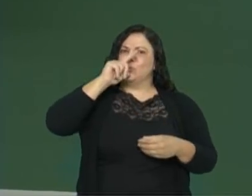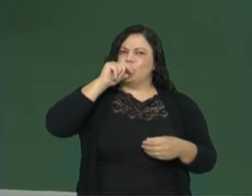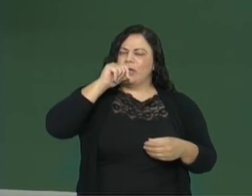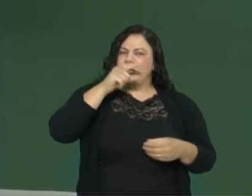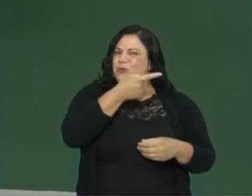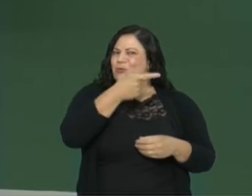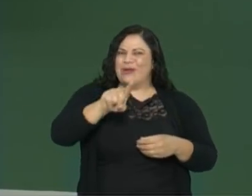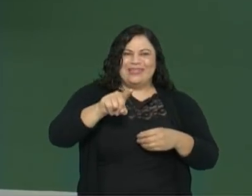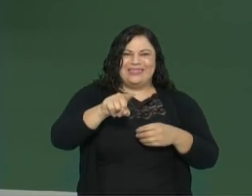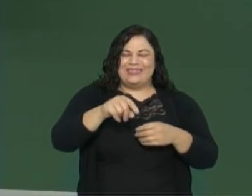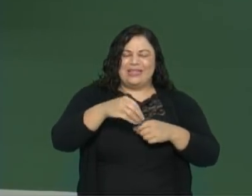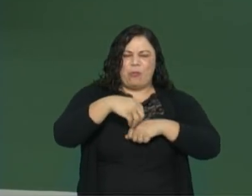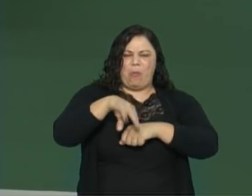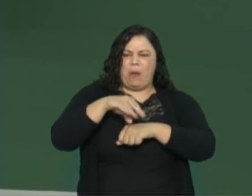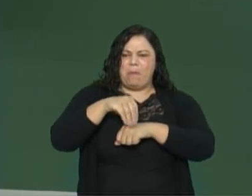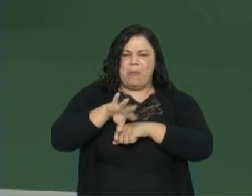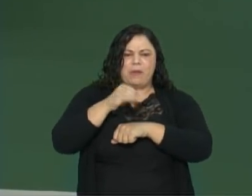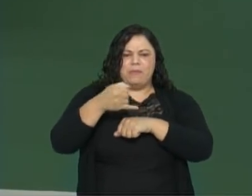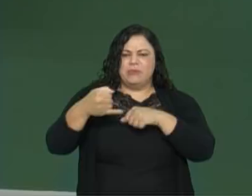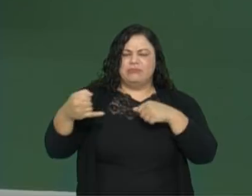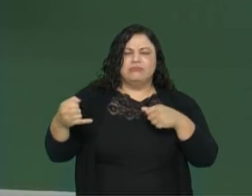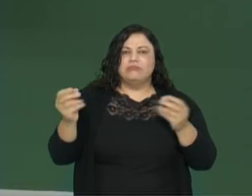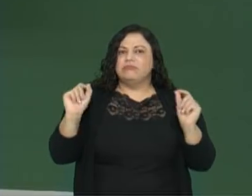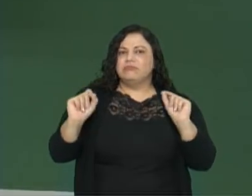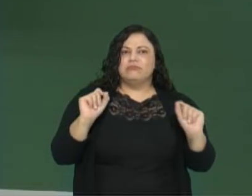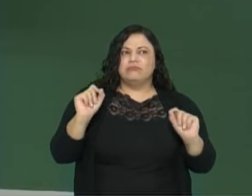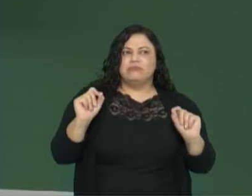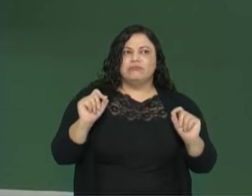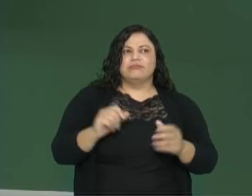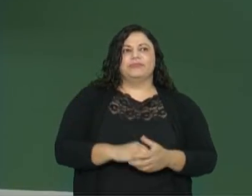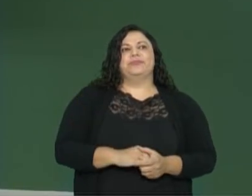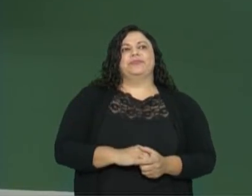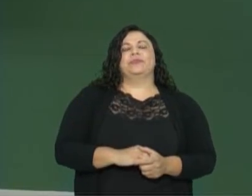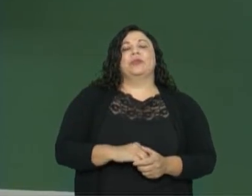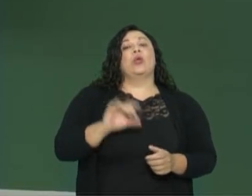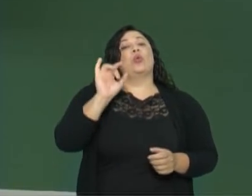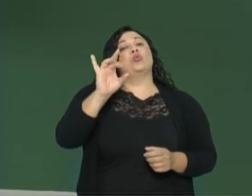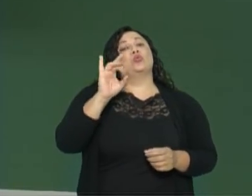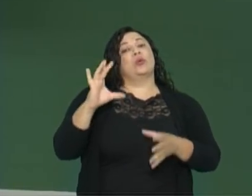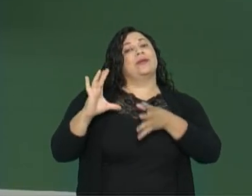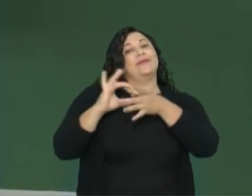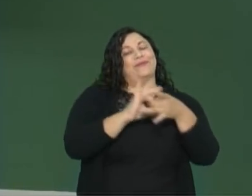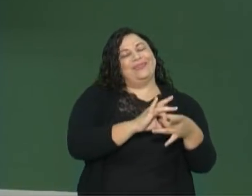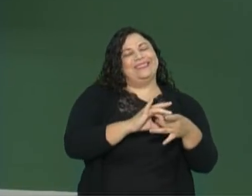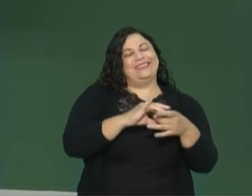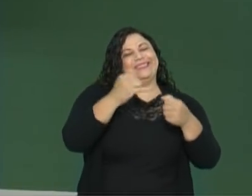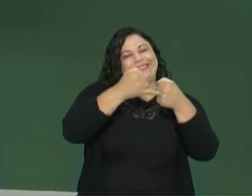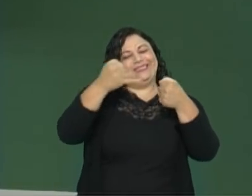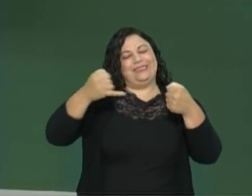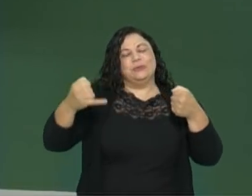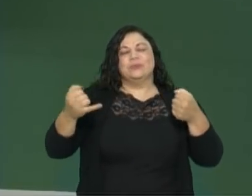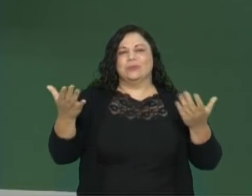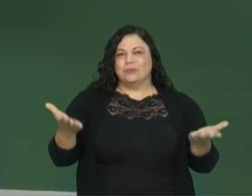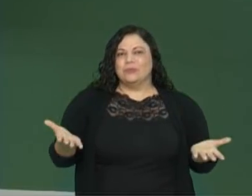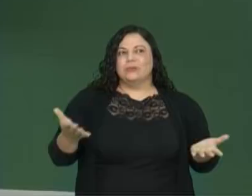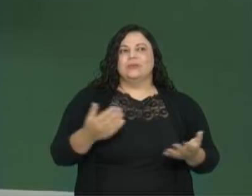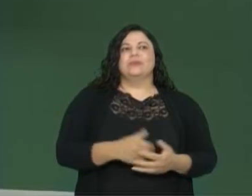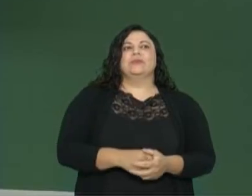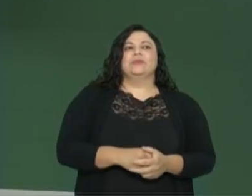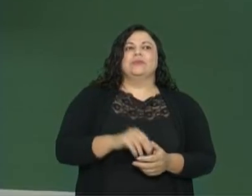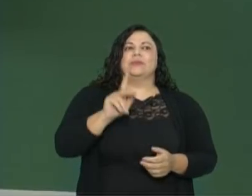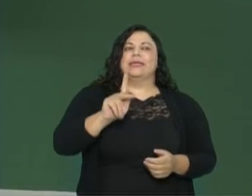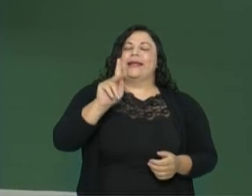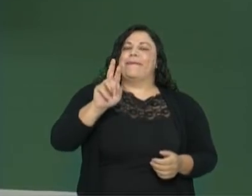molecular. Quem que consegue dissolver em água e liberar íons? Só quem faz ligação iônica. Então,